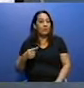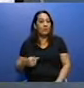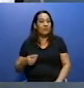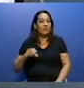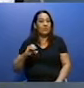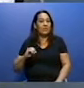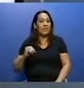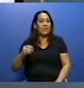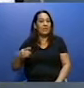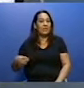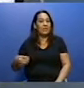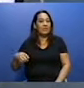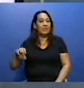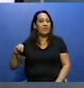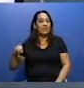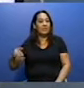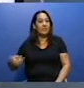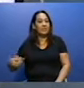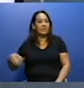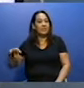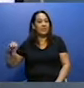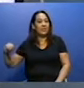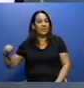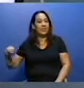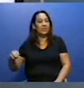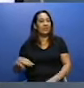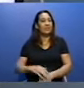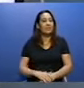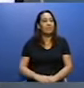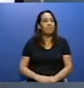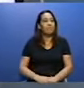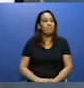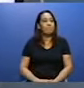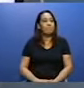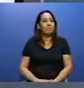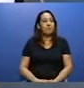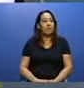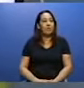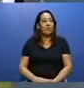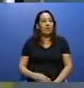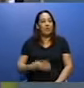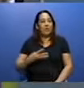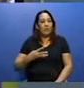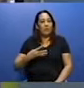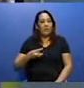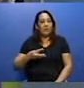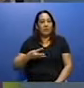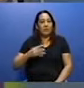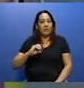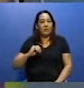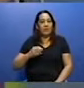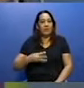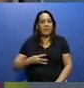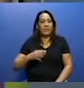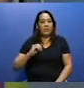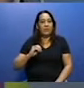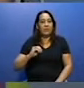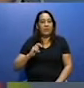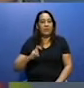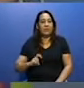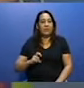quanto? Ah, fácil, né? 10, olha só. 10, 20, 30,